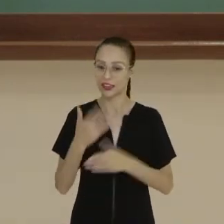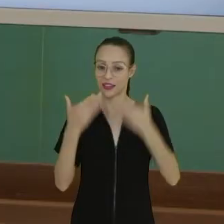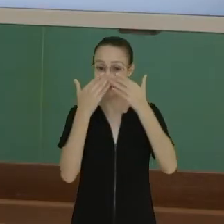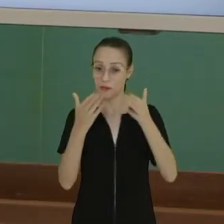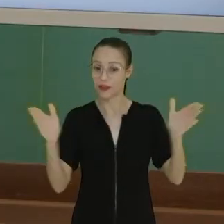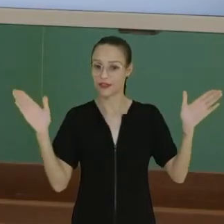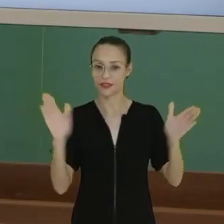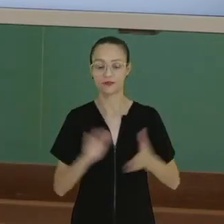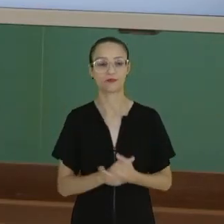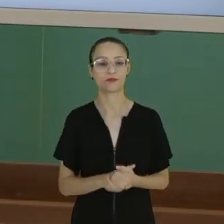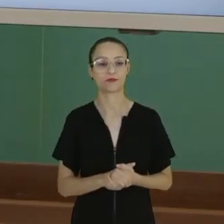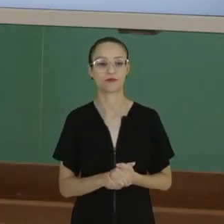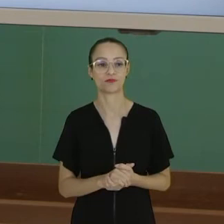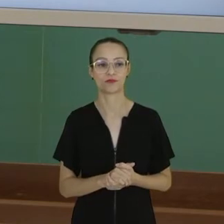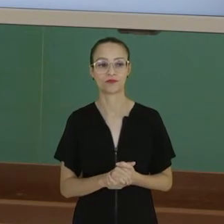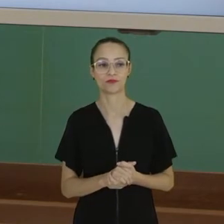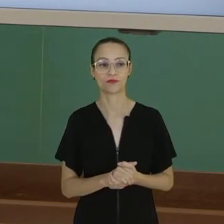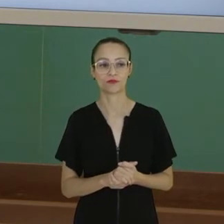aberta.